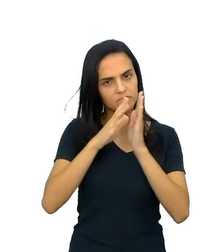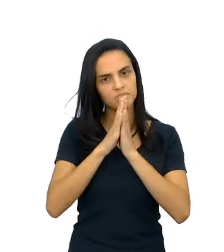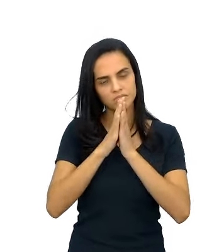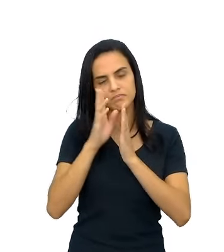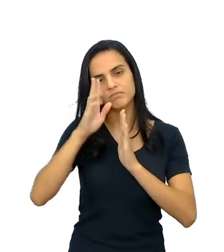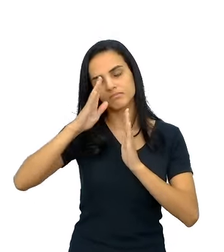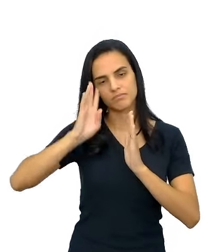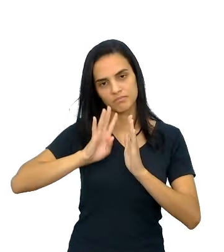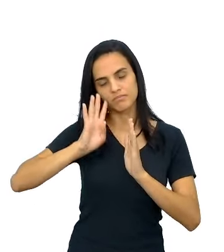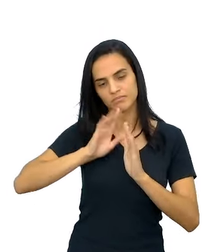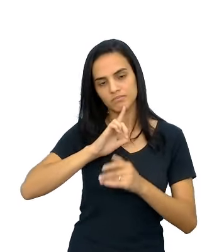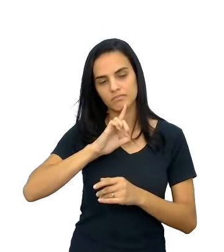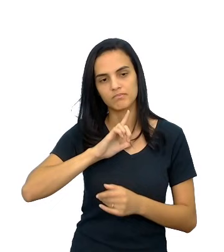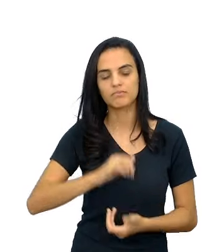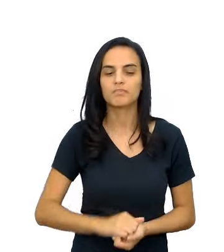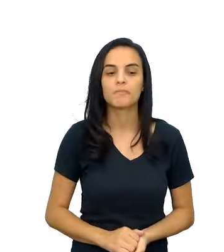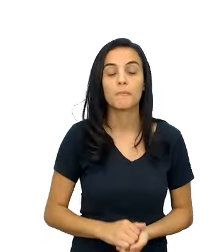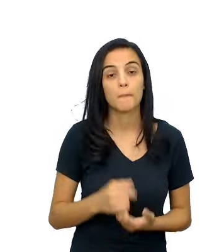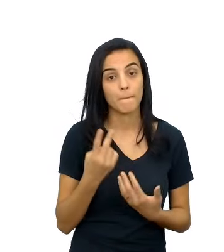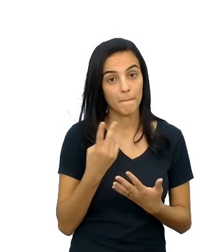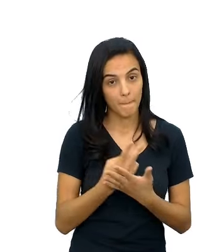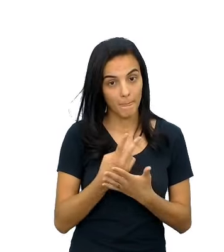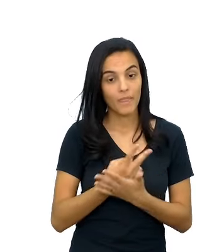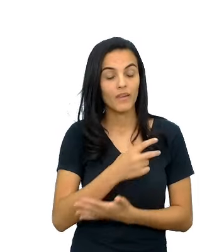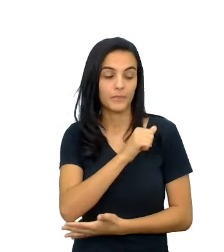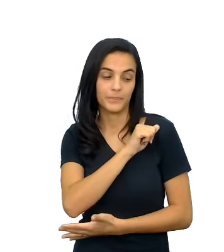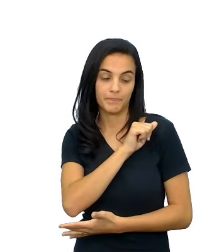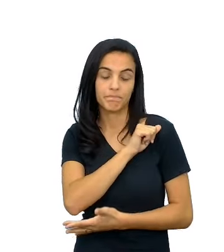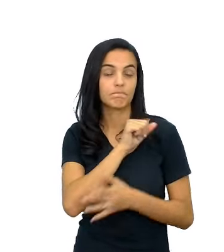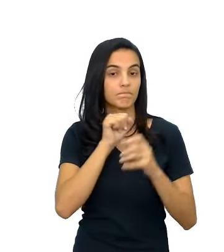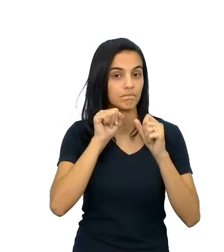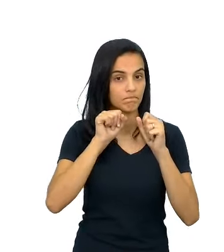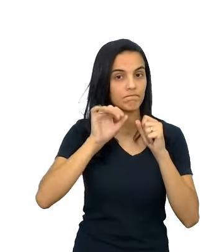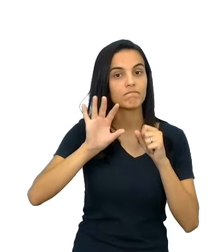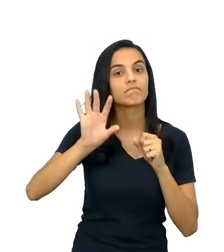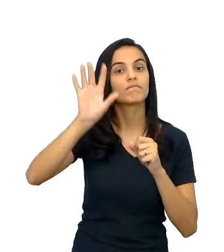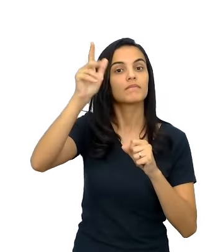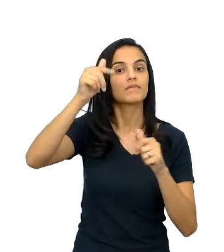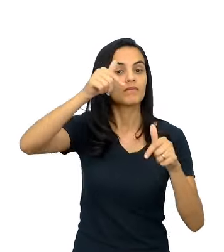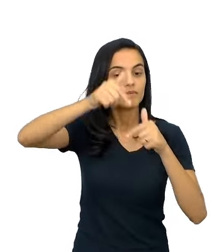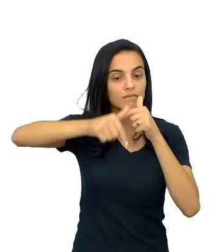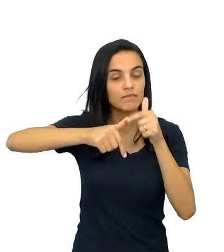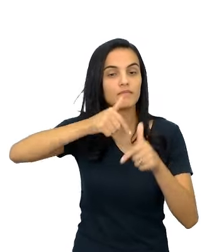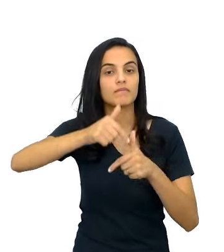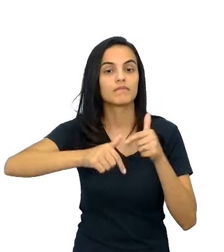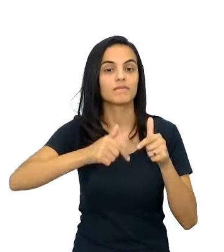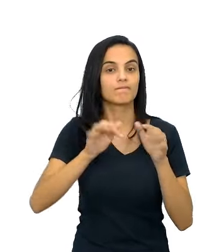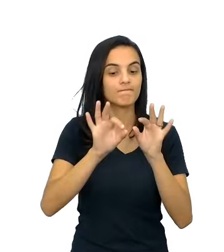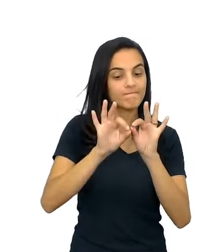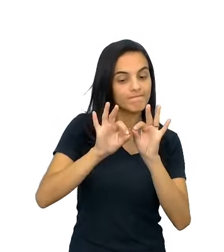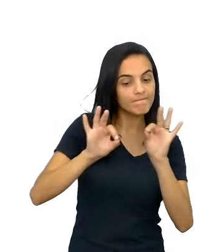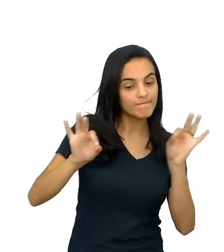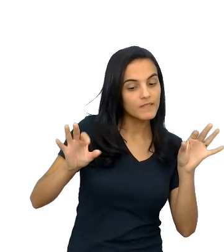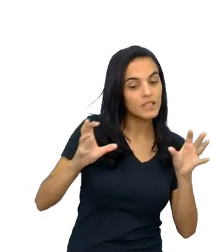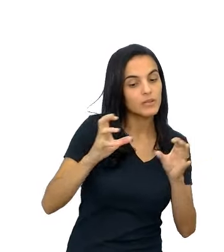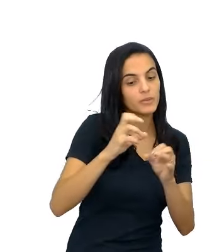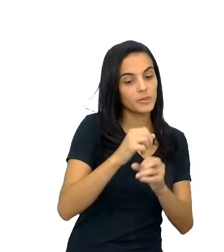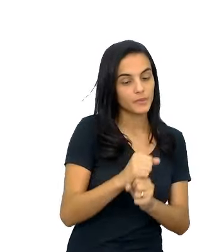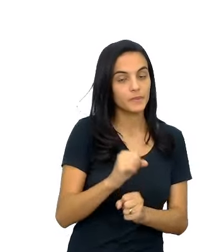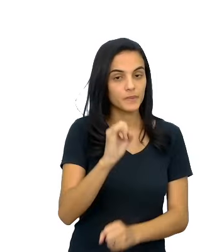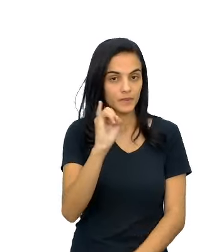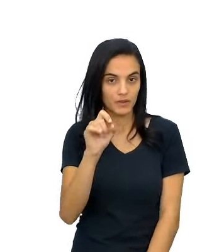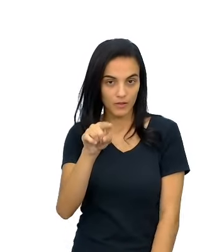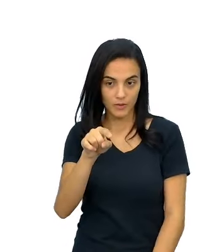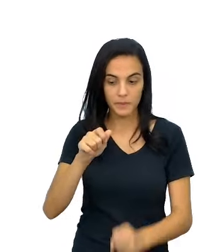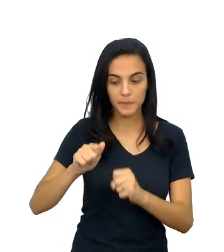bacana, tá? Os erros que os alunos cometem quando trabalham com grandezas e medidas, tá? Se vocês